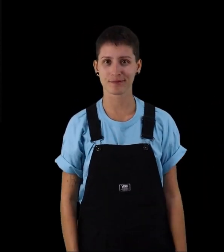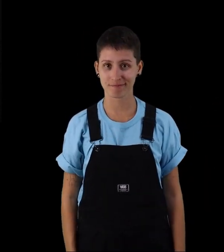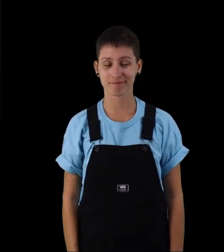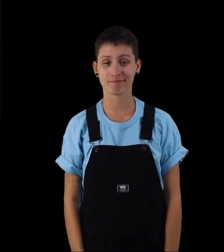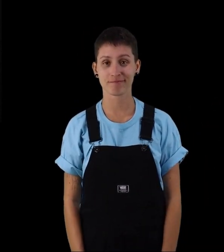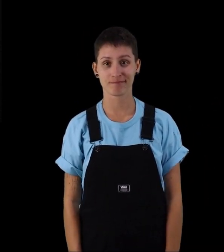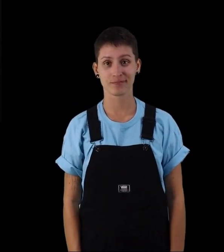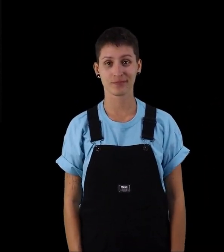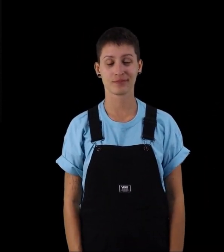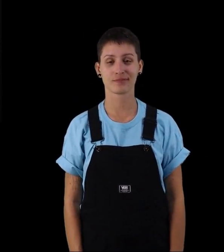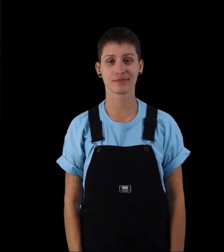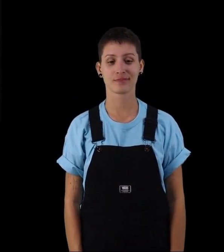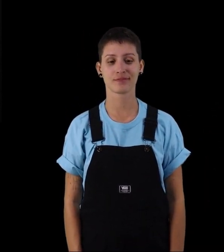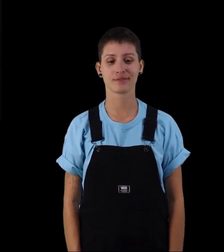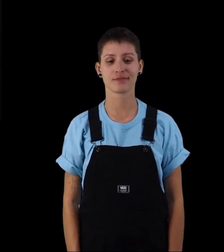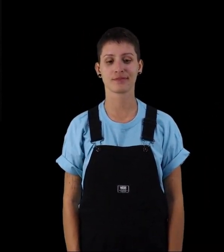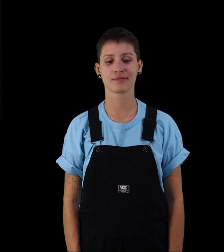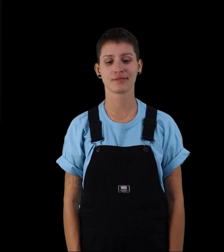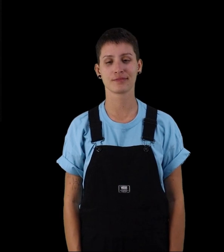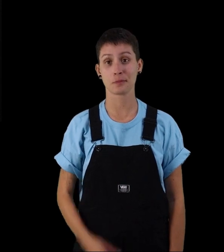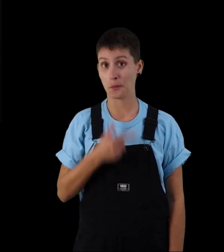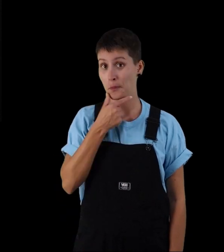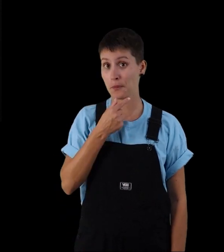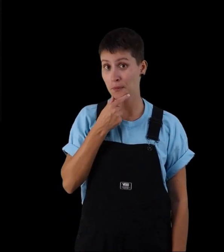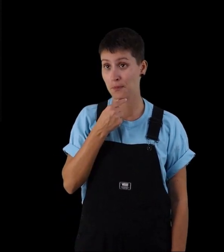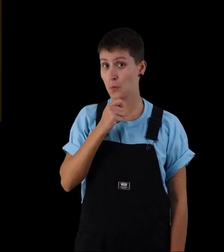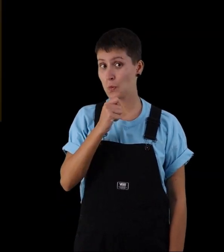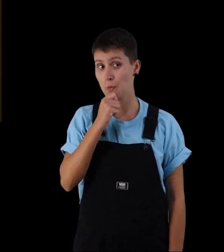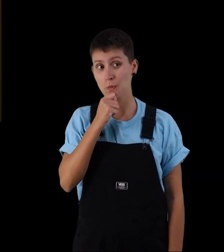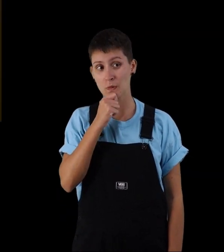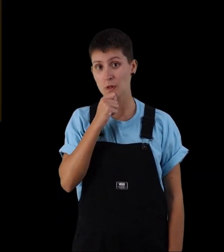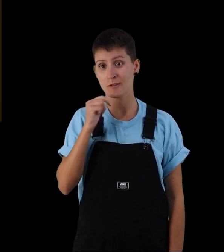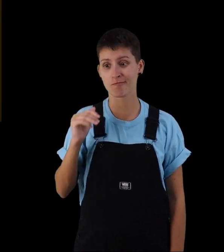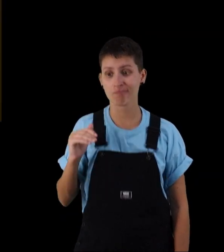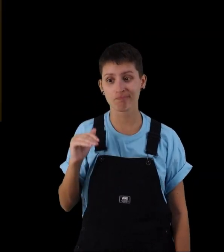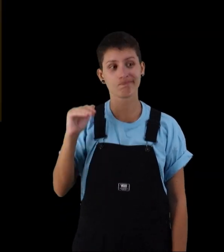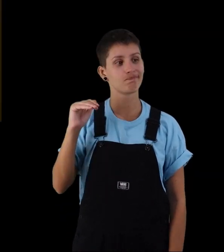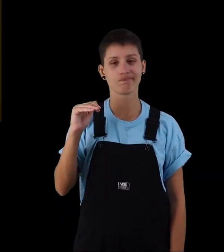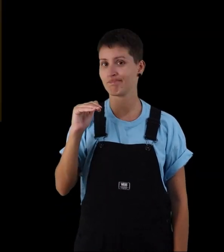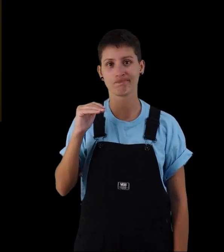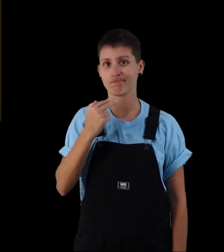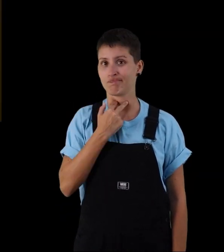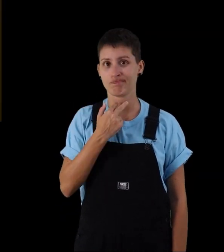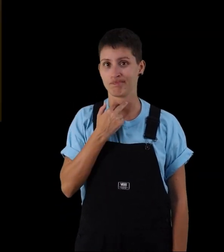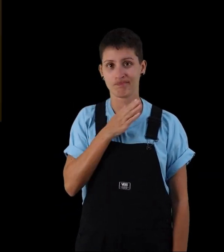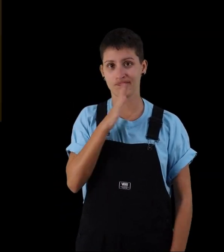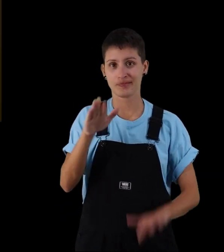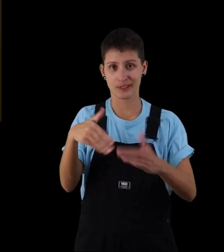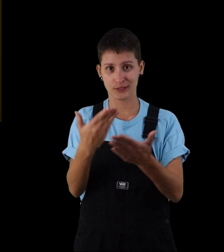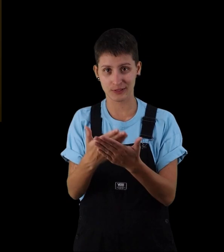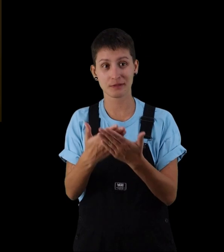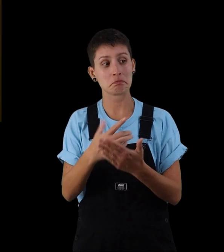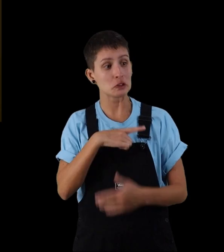nova lição. Mão de Márcio escreve no quadro com giz. O menino Edino ainda não tinha tamanho para ir à